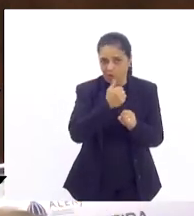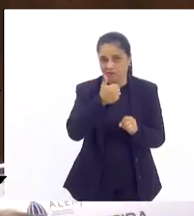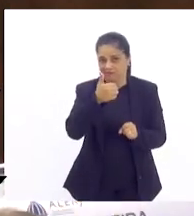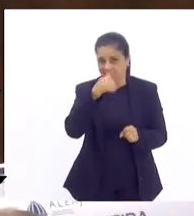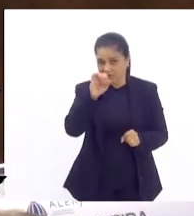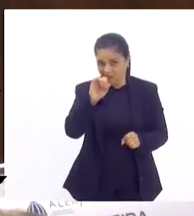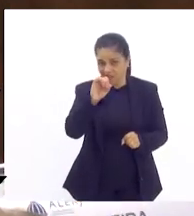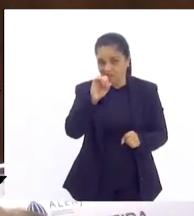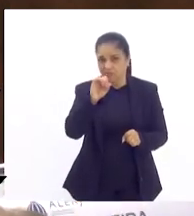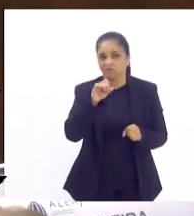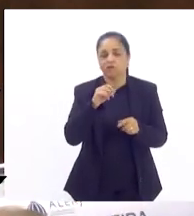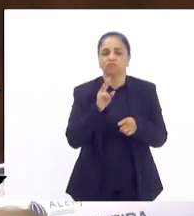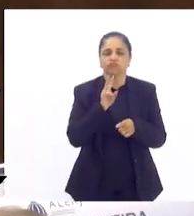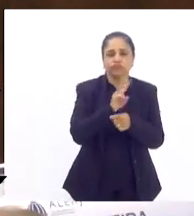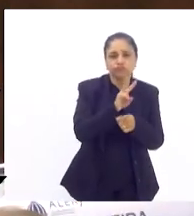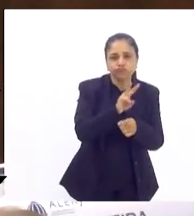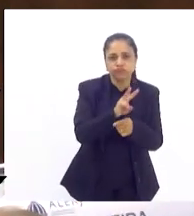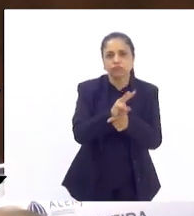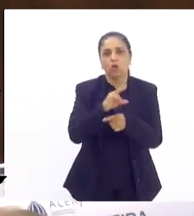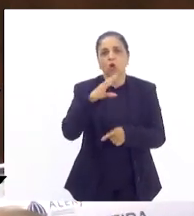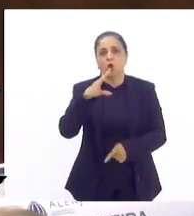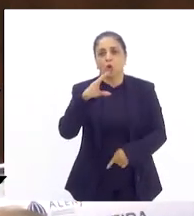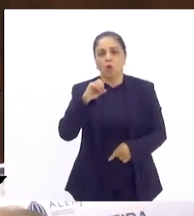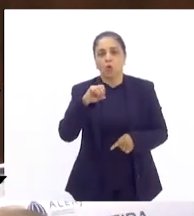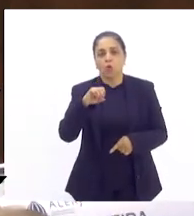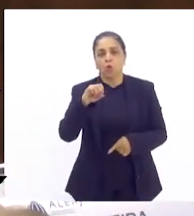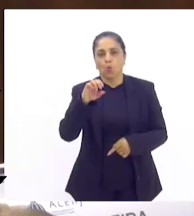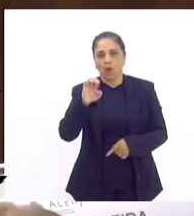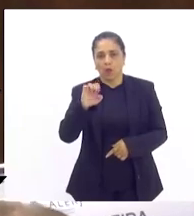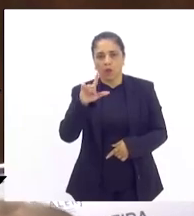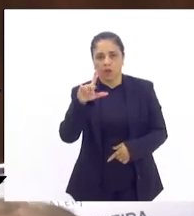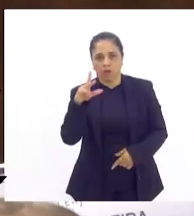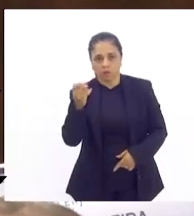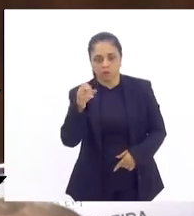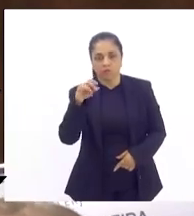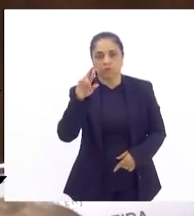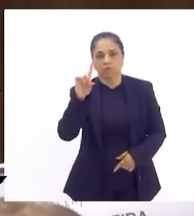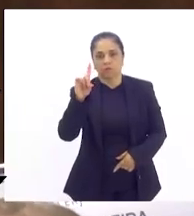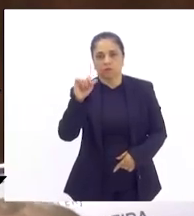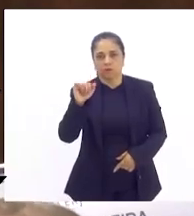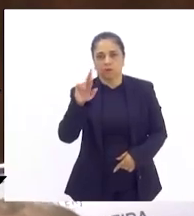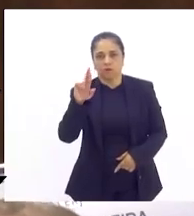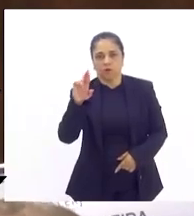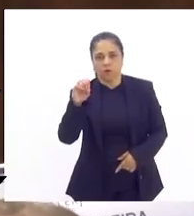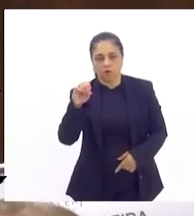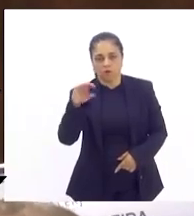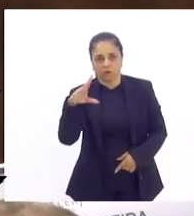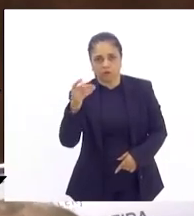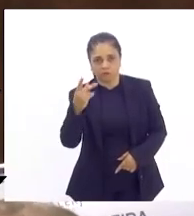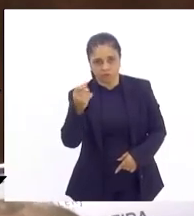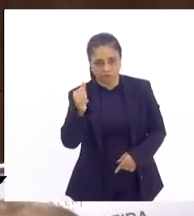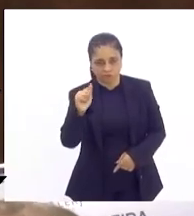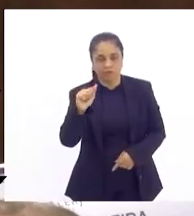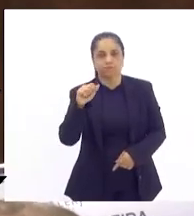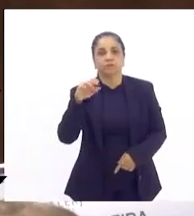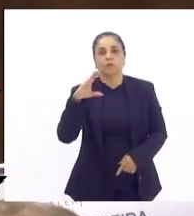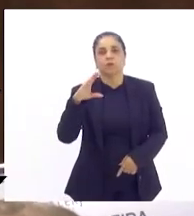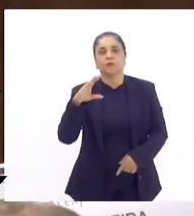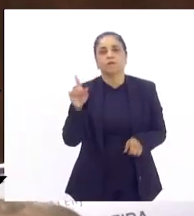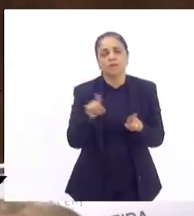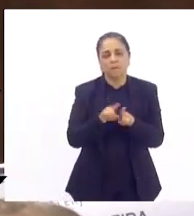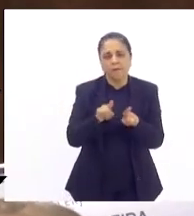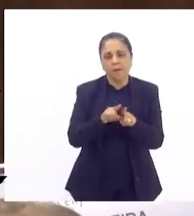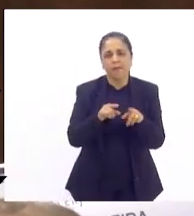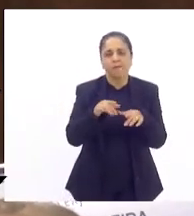vão cuidar de Coelho da Rocha, Éden e revitalização também da reforma do reservatório Parque Araruama, que